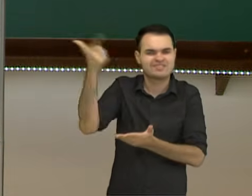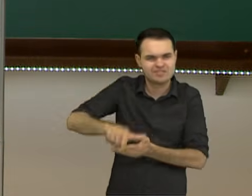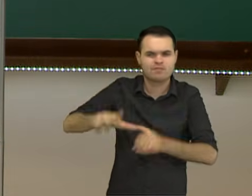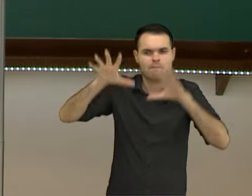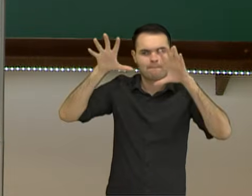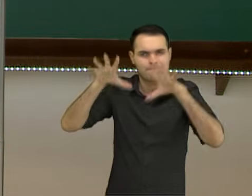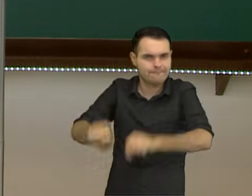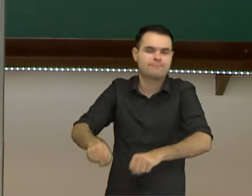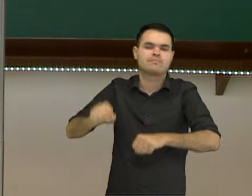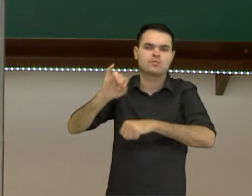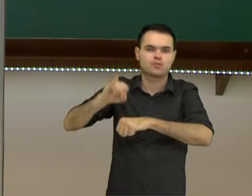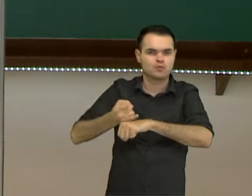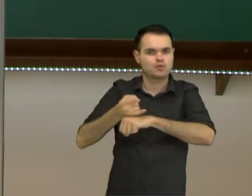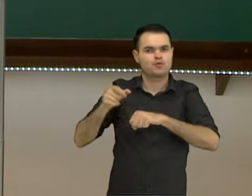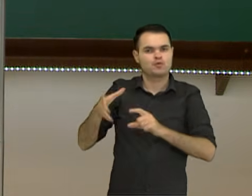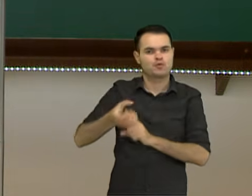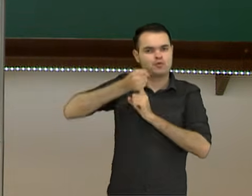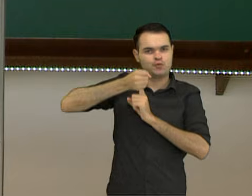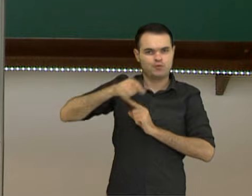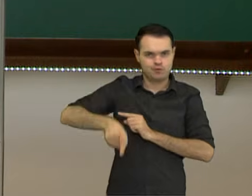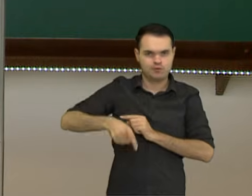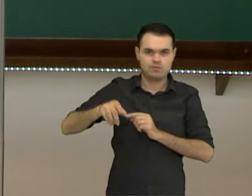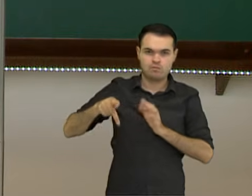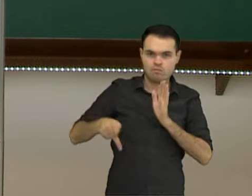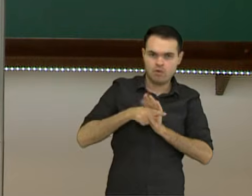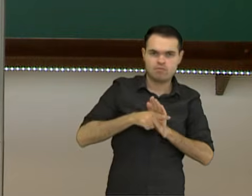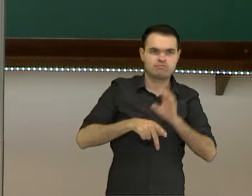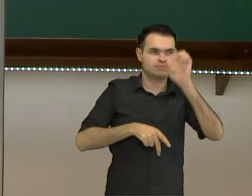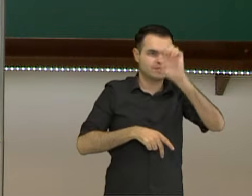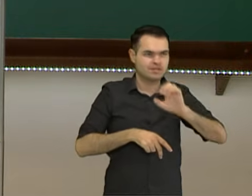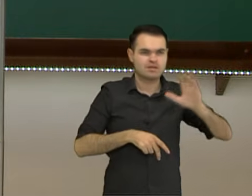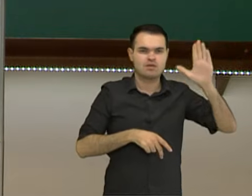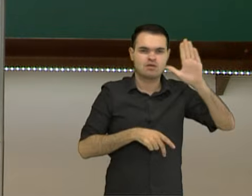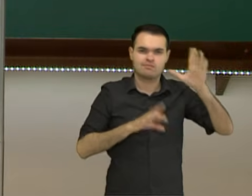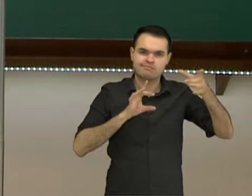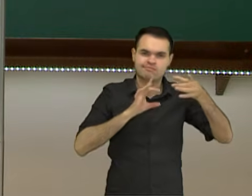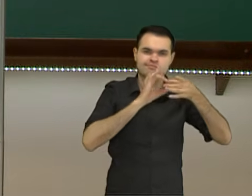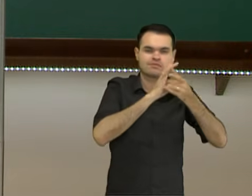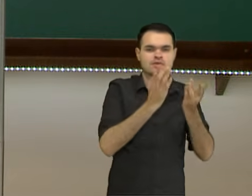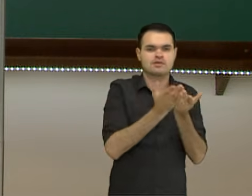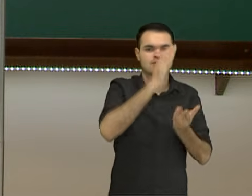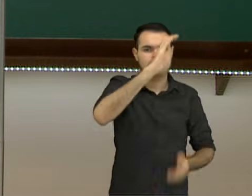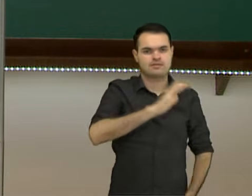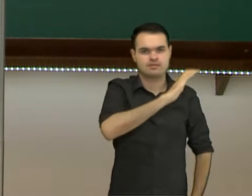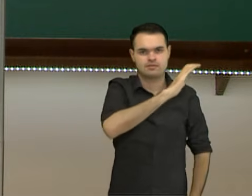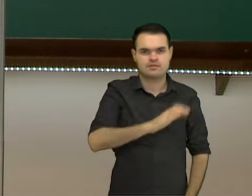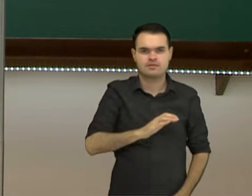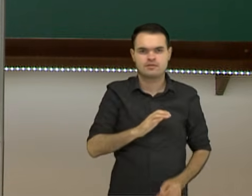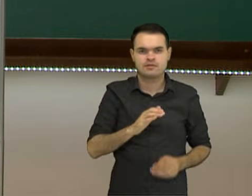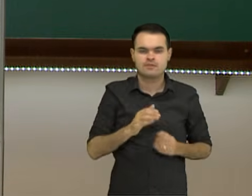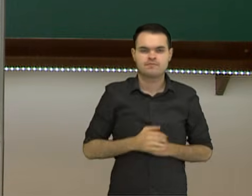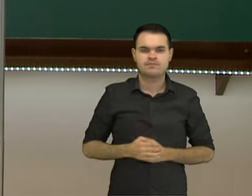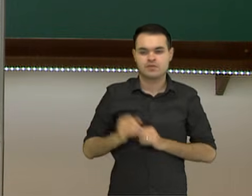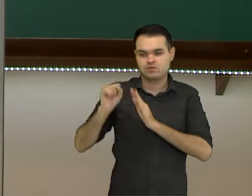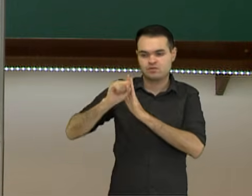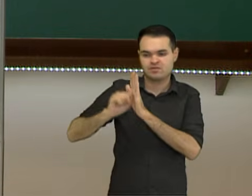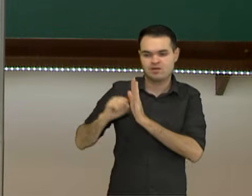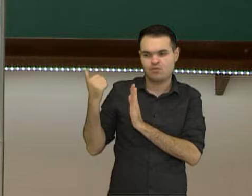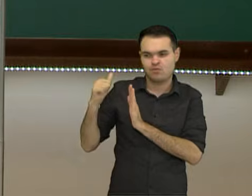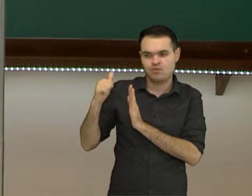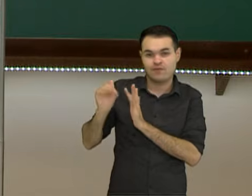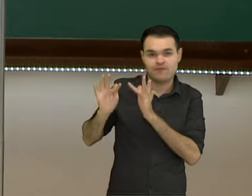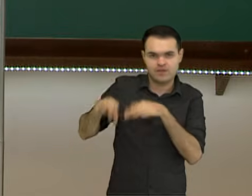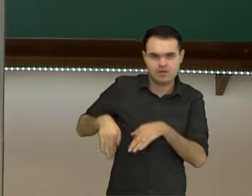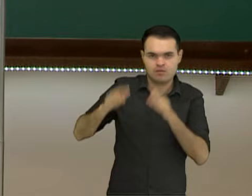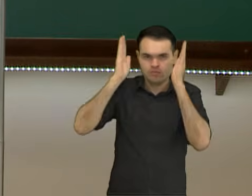o controle de Jerusalém para os europeus, para os cristãos católicos. Então aí, no finalzinho do século XI, o